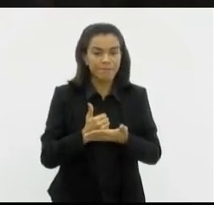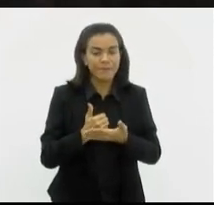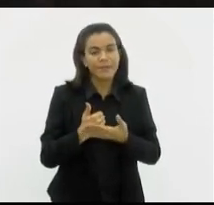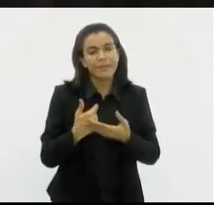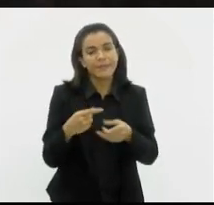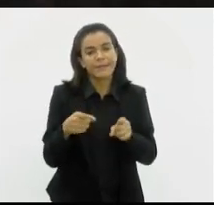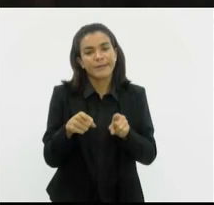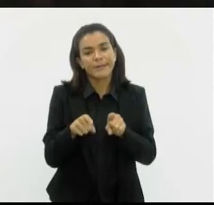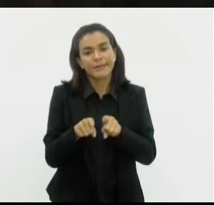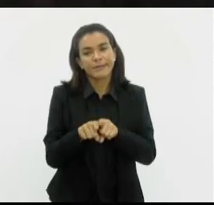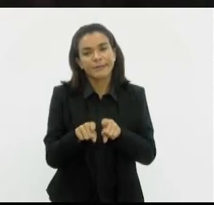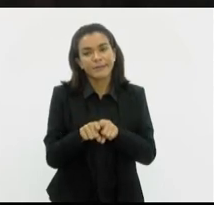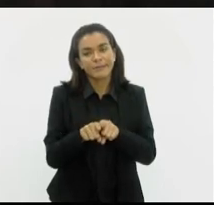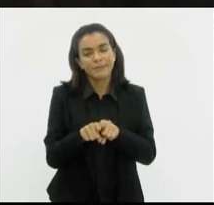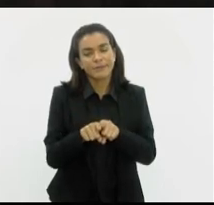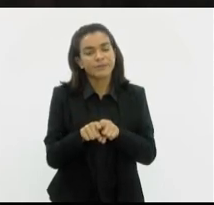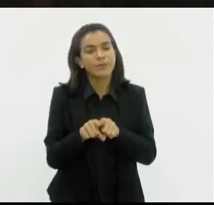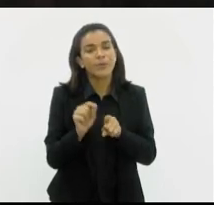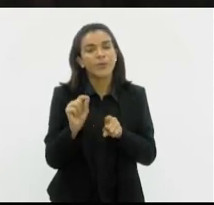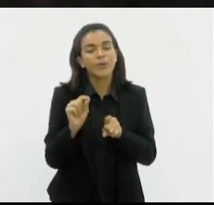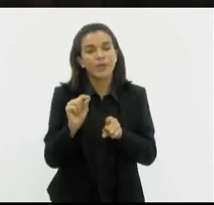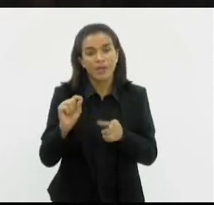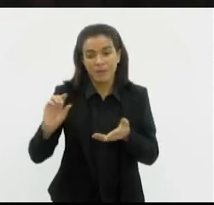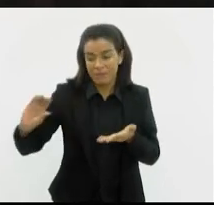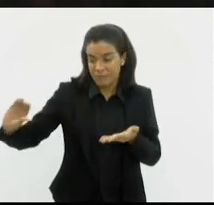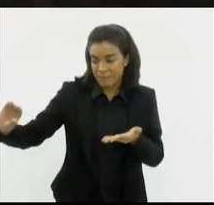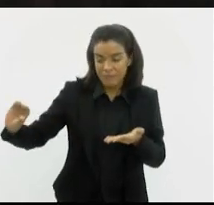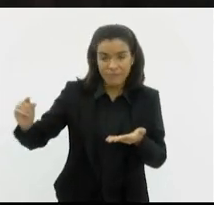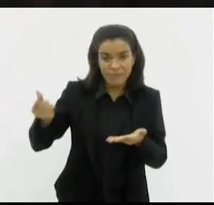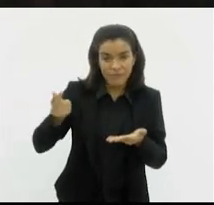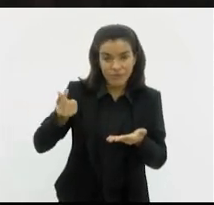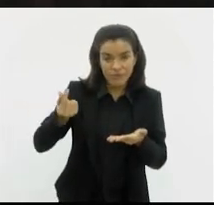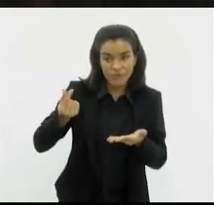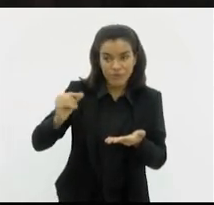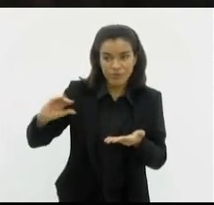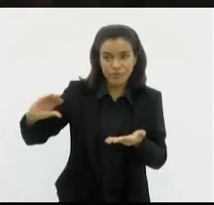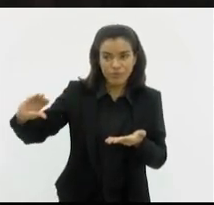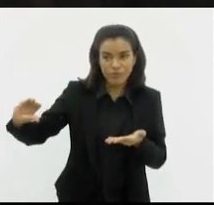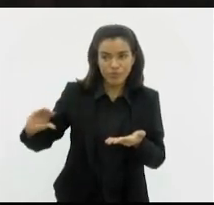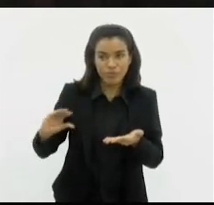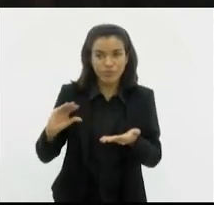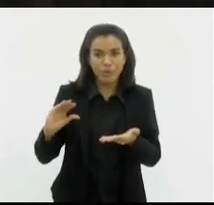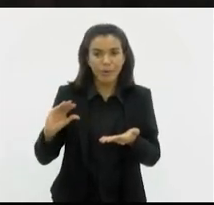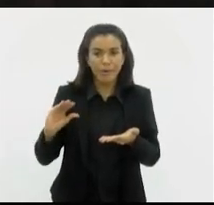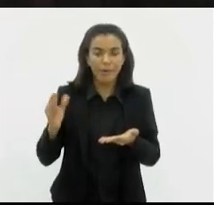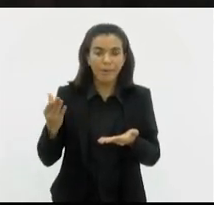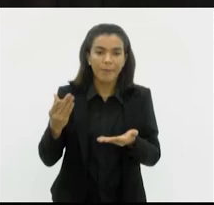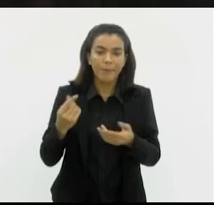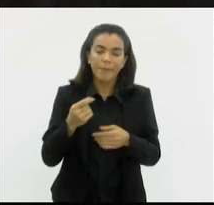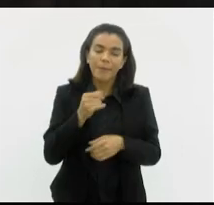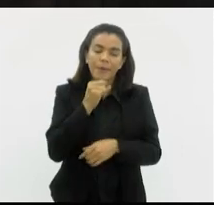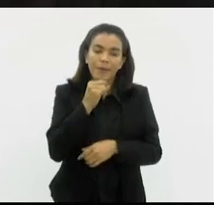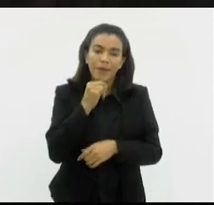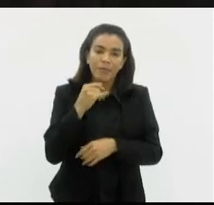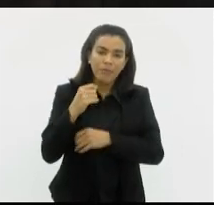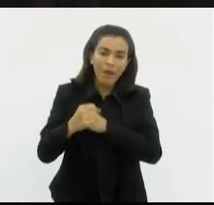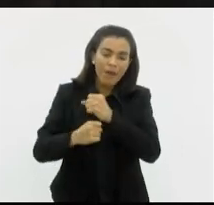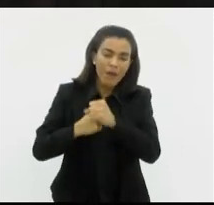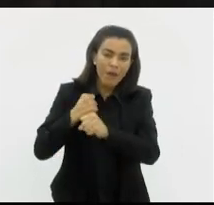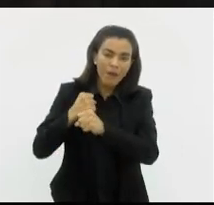inclusive tirando benesses que foram dadas ao longo dos